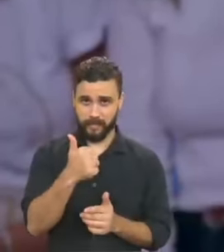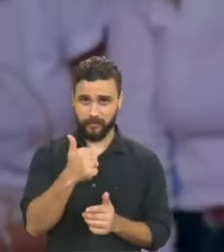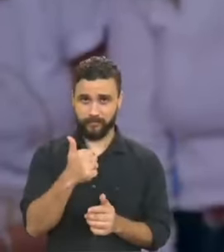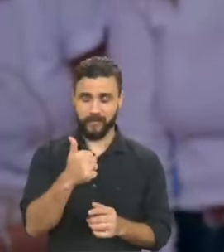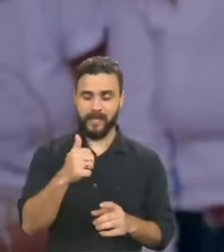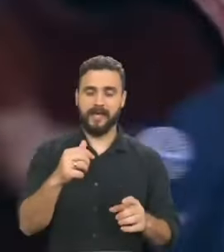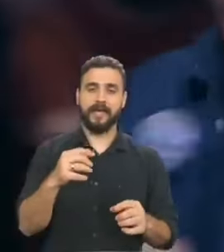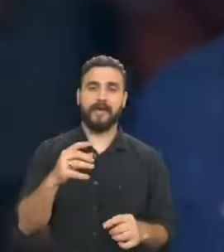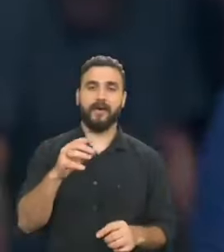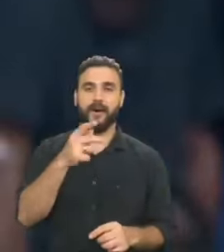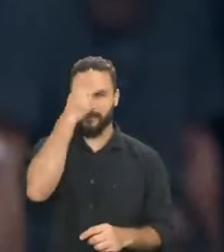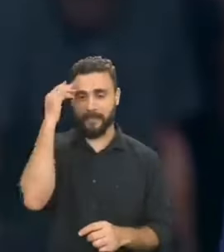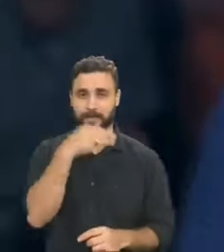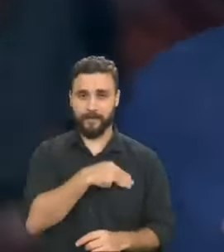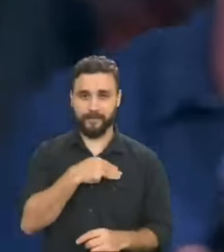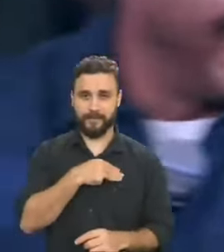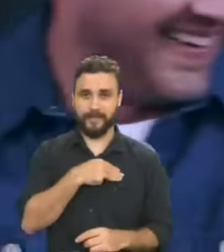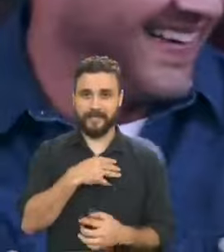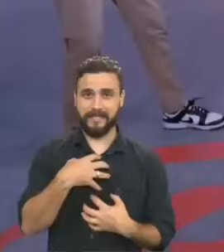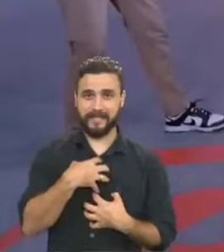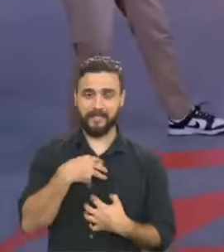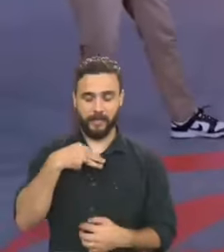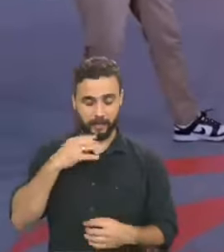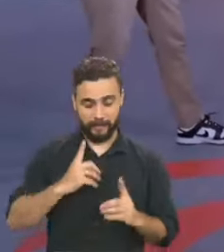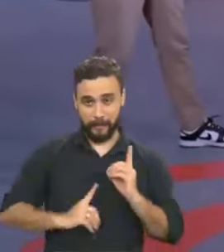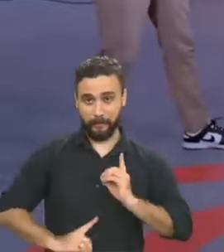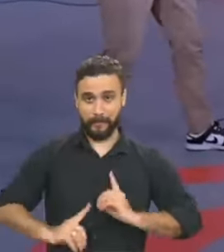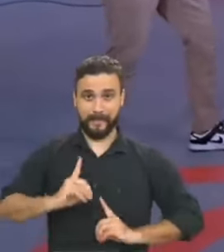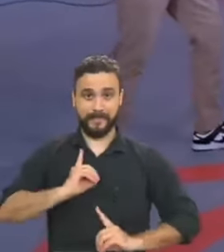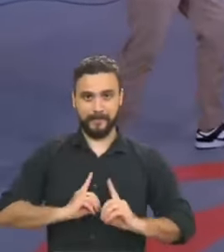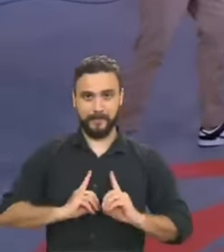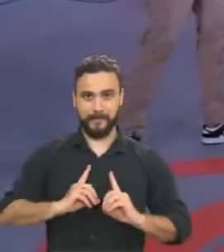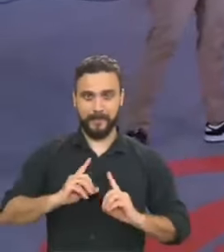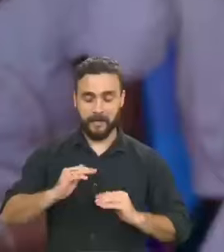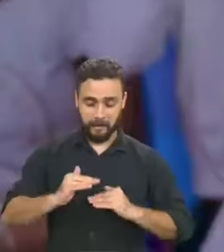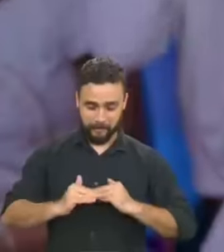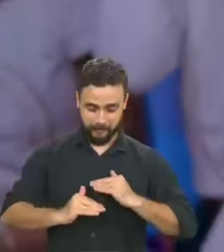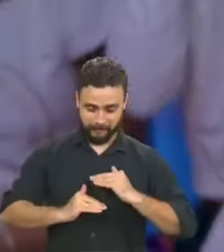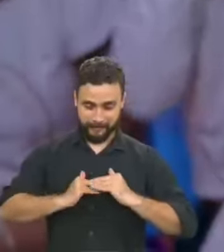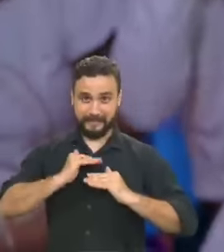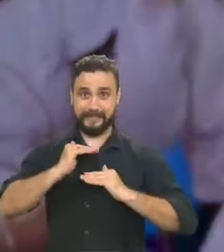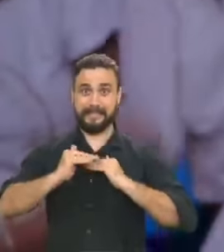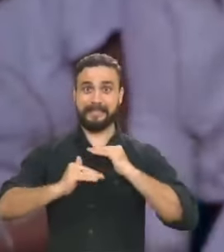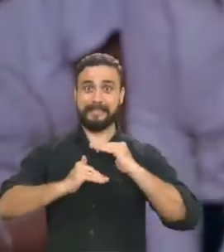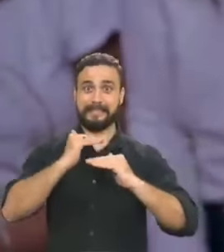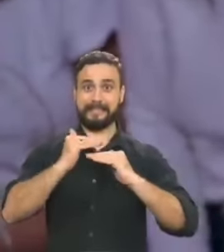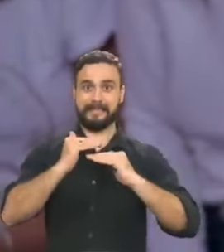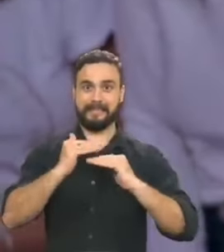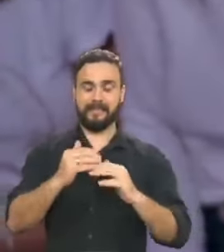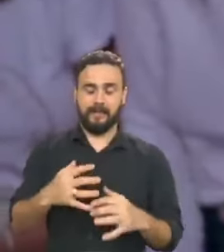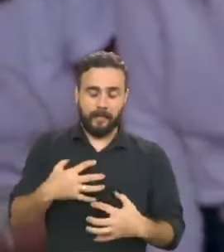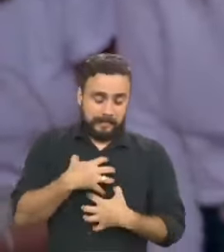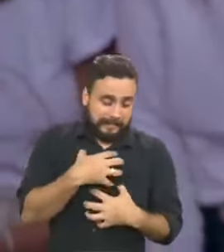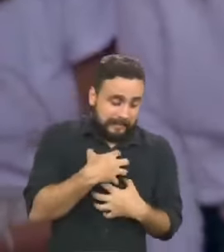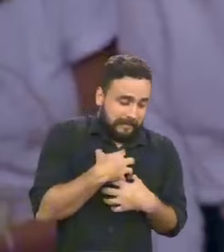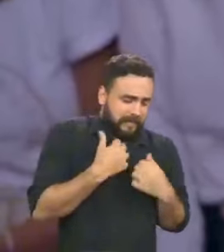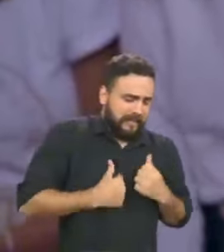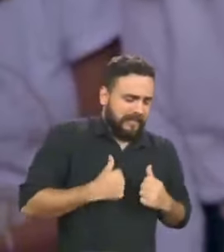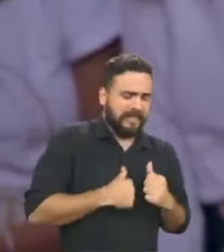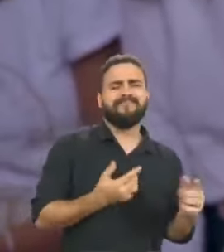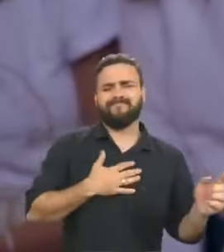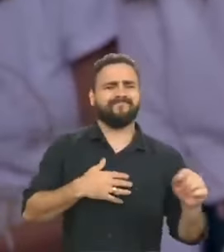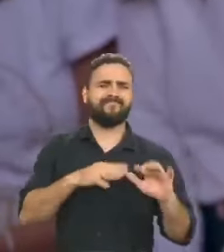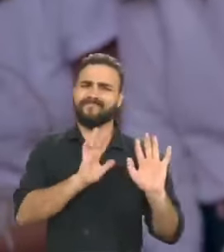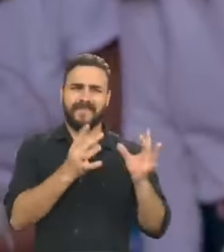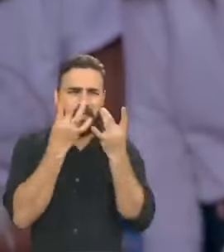depressão. Leve! E vai se tornando cada vez maior, até o ponto dele falar, eu vou voltar para casa, ou eu vou